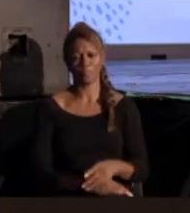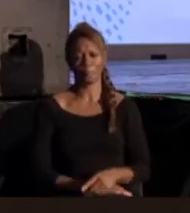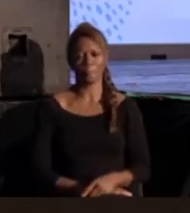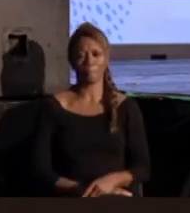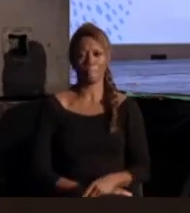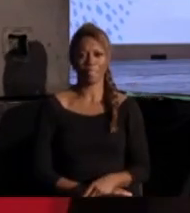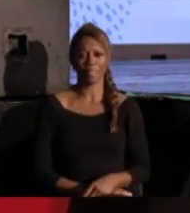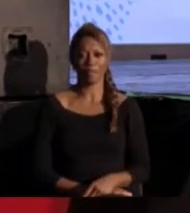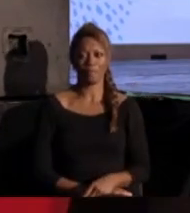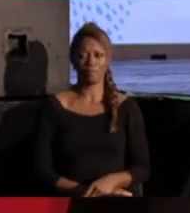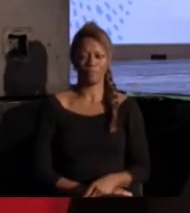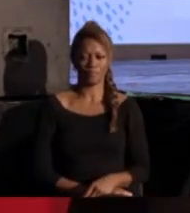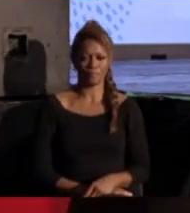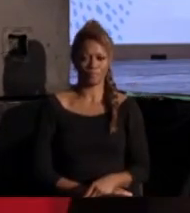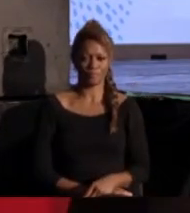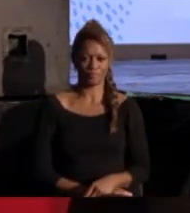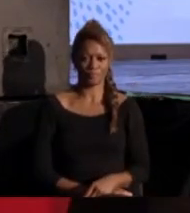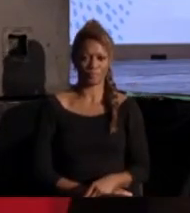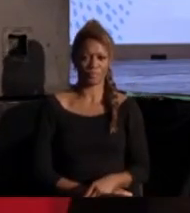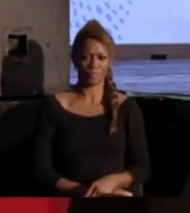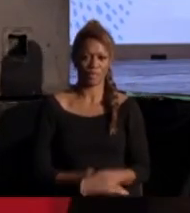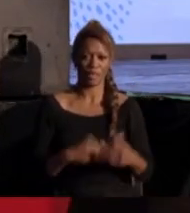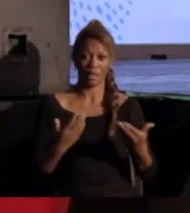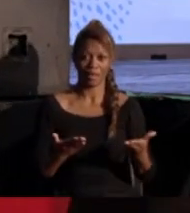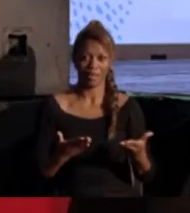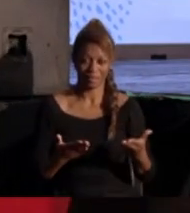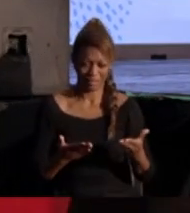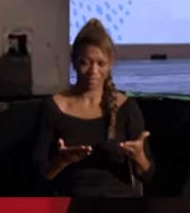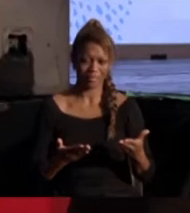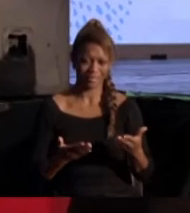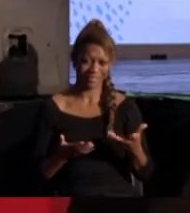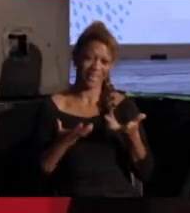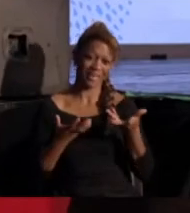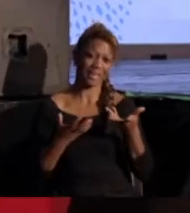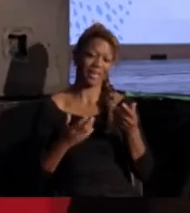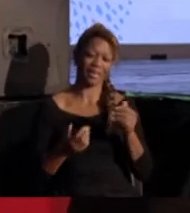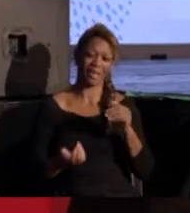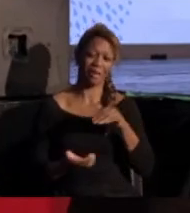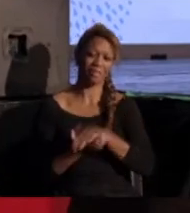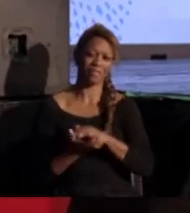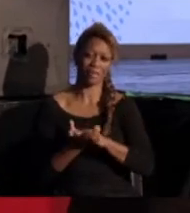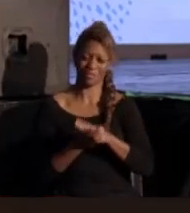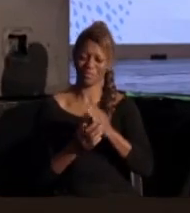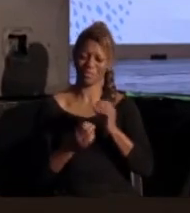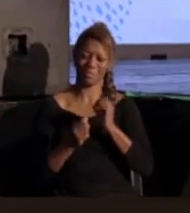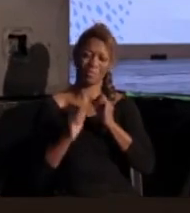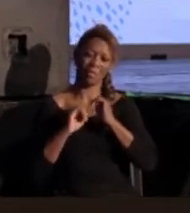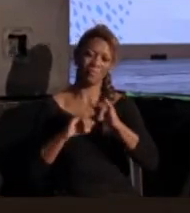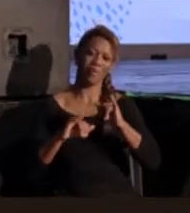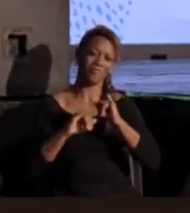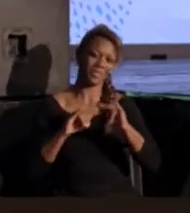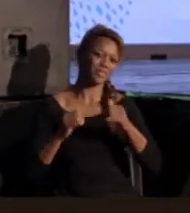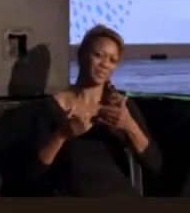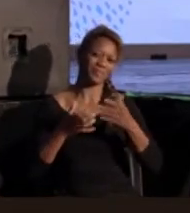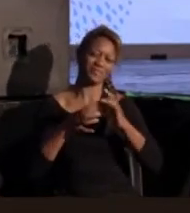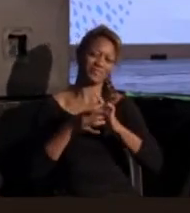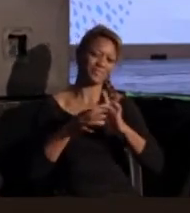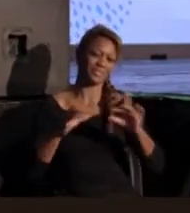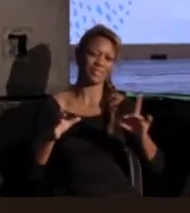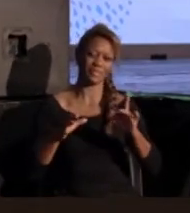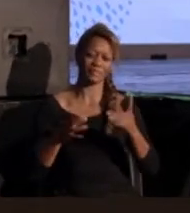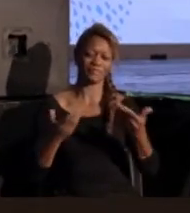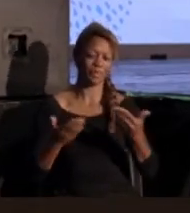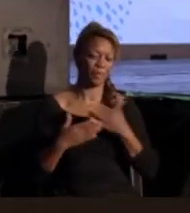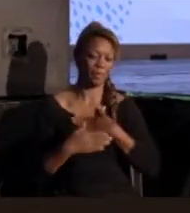contatonogueira@gmail.com, como sou celebrante de casamento, e aí se alguém quiser celebrar casamento, faça uma propaganda aqui, fiquem à vontade, mandar um e-mail aí para